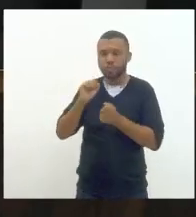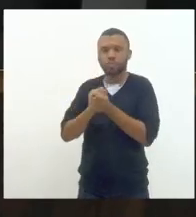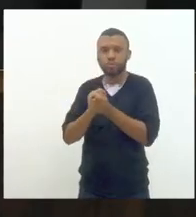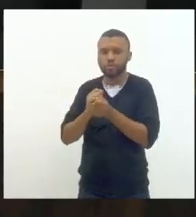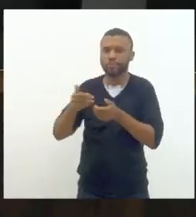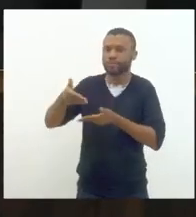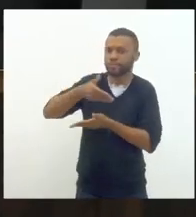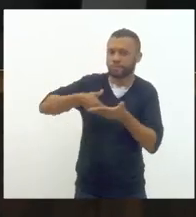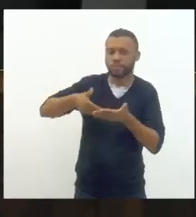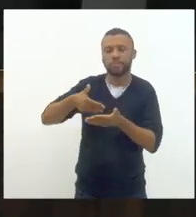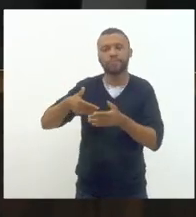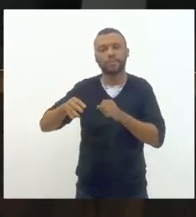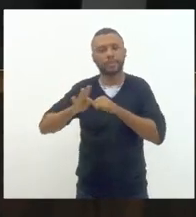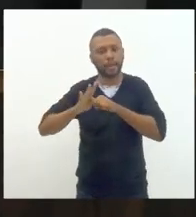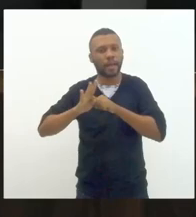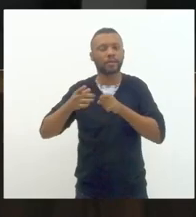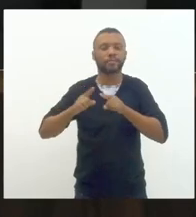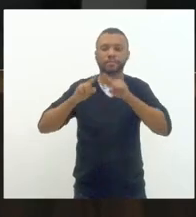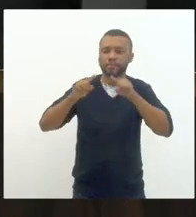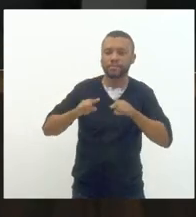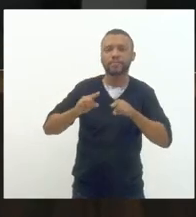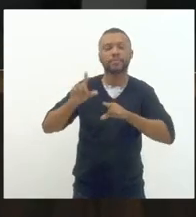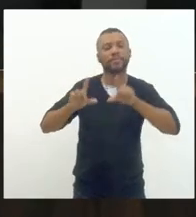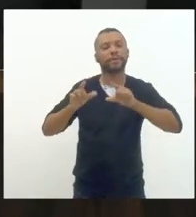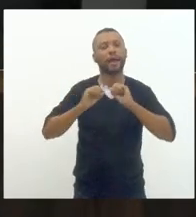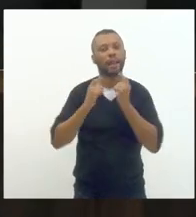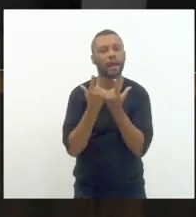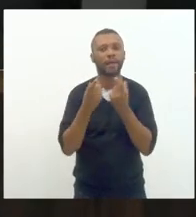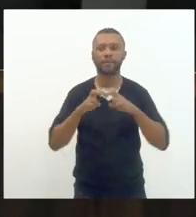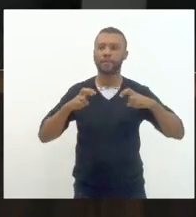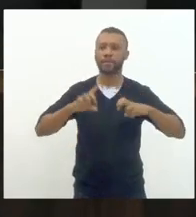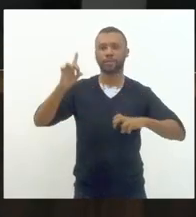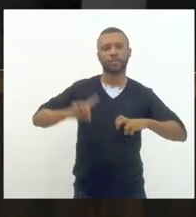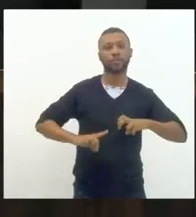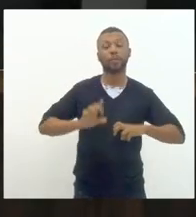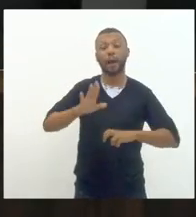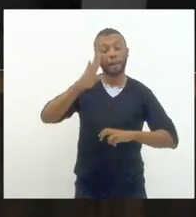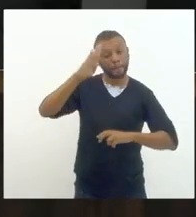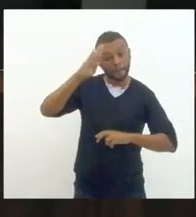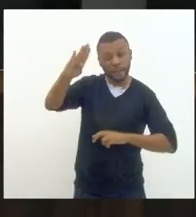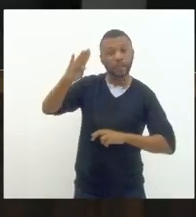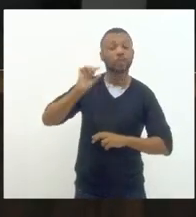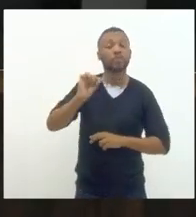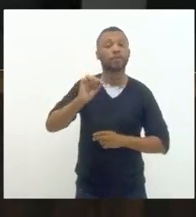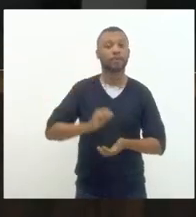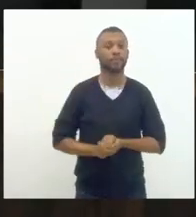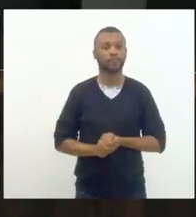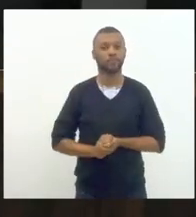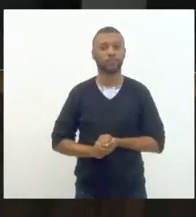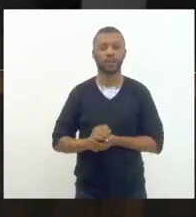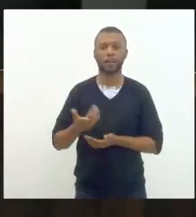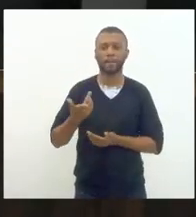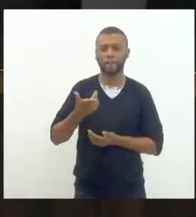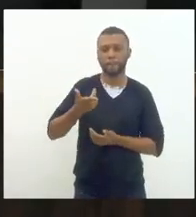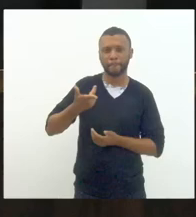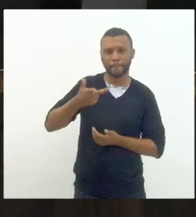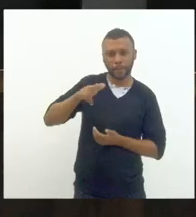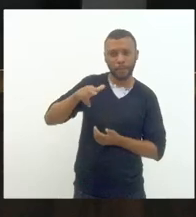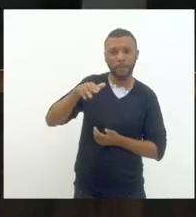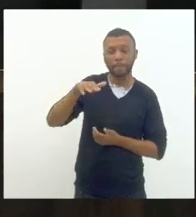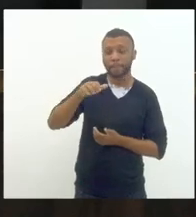todos os técnicos da TV Alerj, como disse anteriormente, à mesa diretora, mas, sobretudo, ao meu irmão Marcelo,